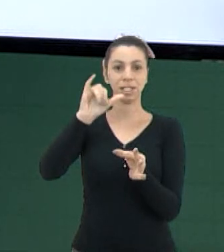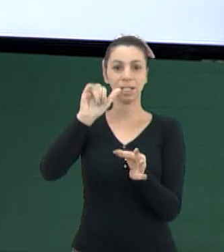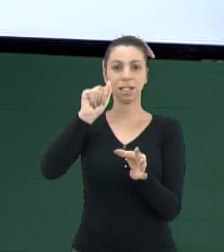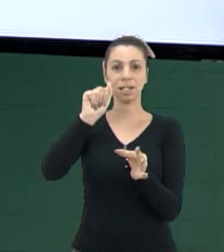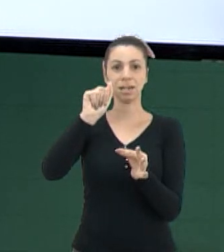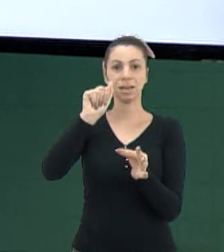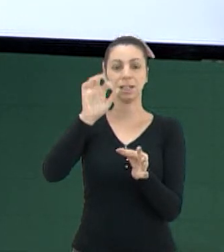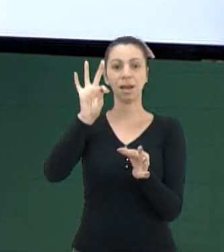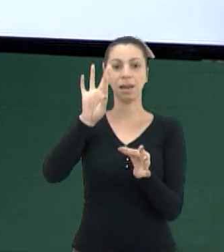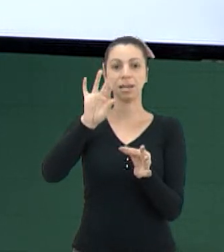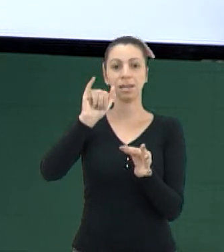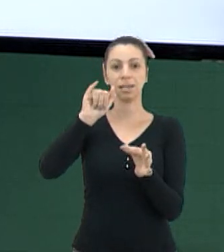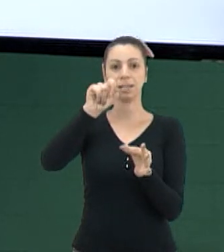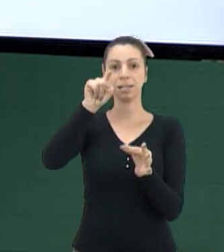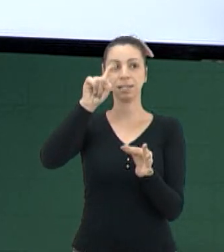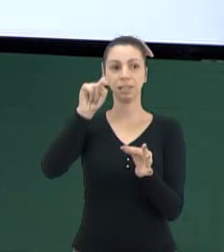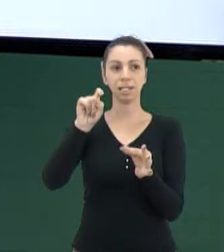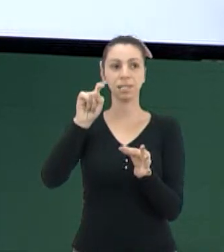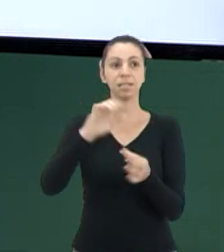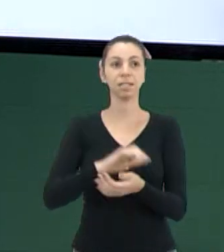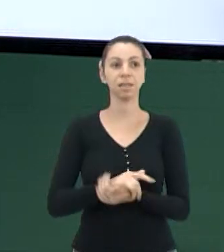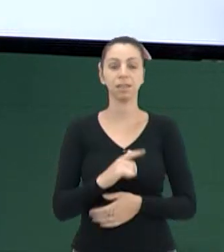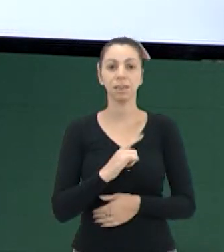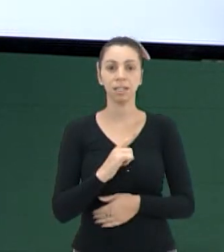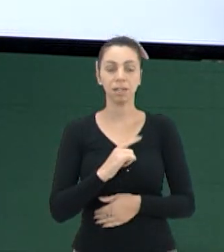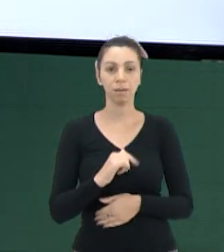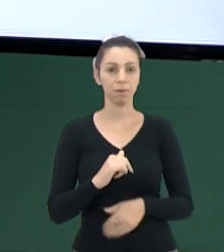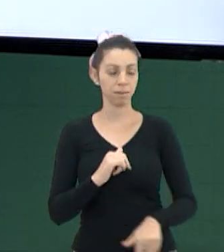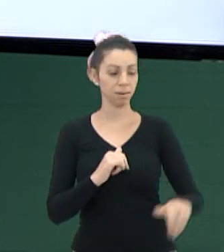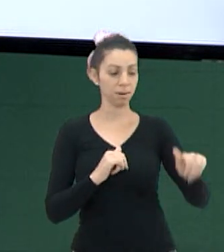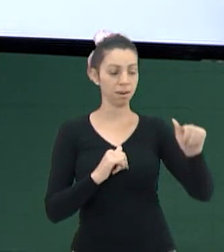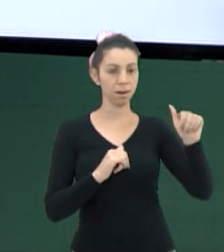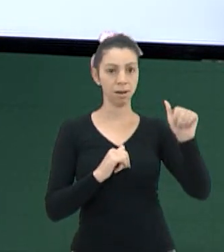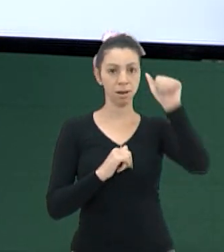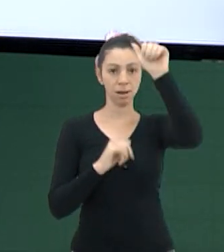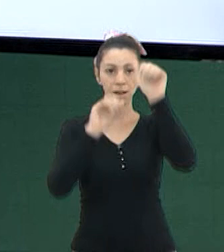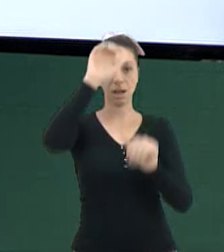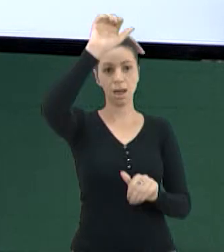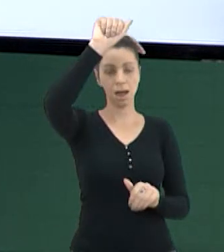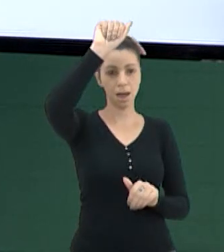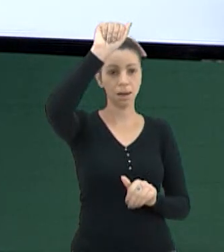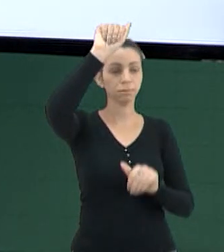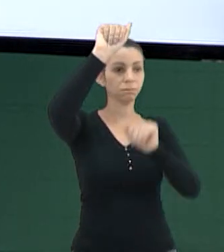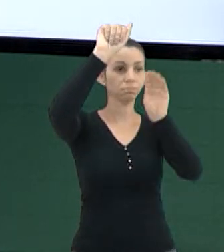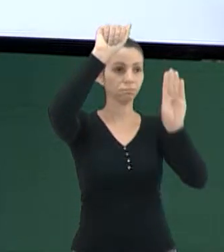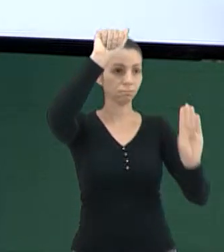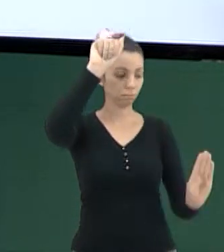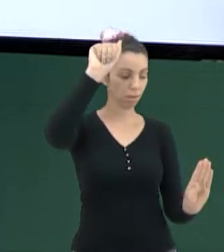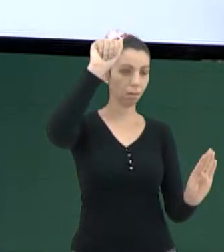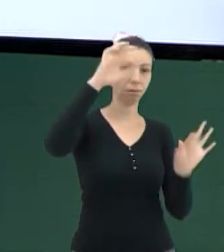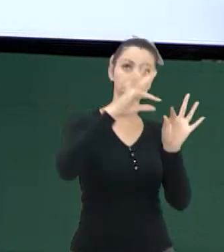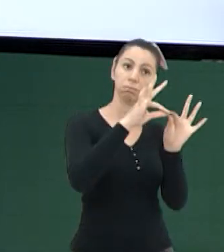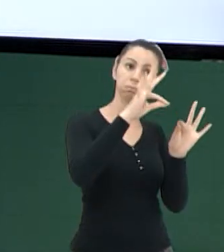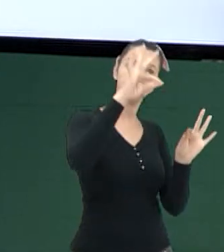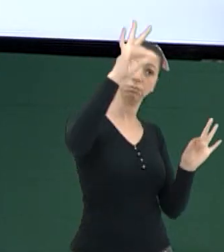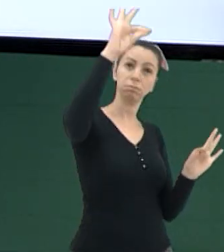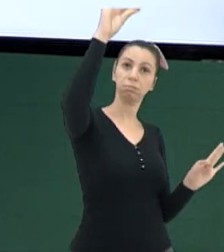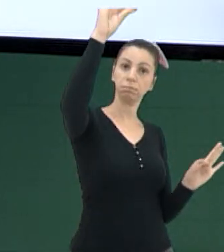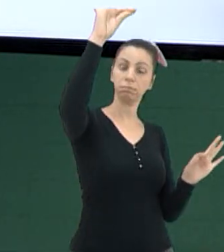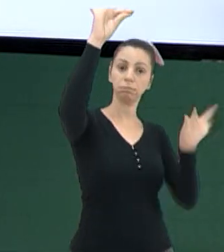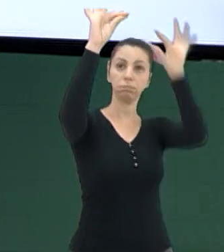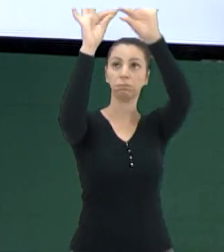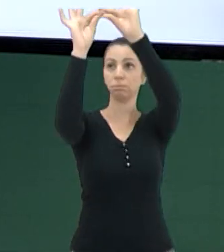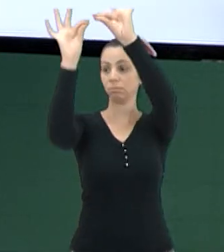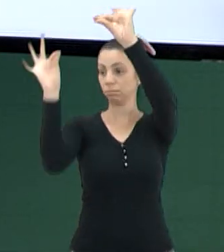triângulos, eu vou ter o quê? Que o lado AB vai ser congruente ao lado AC. O lado AB vai ser congruente ao